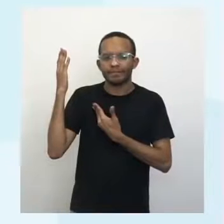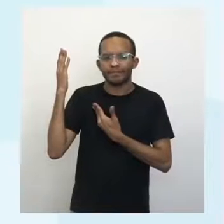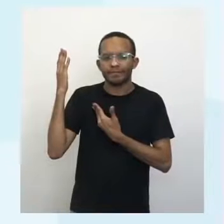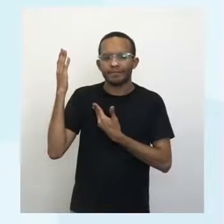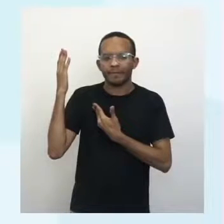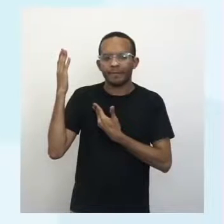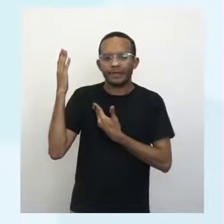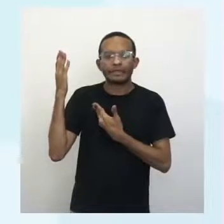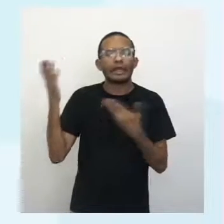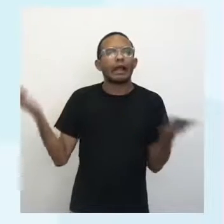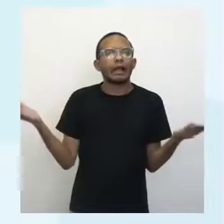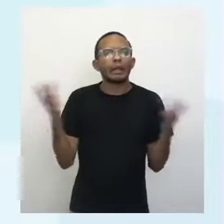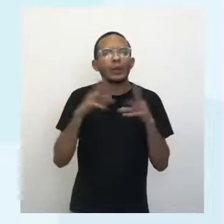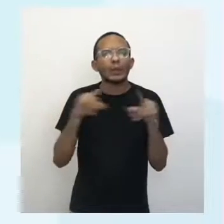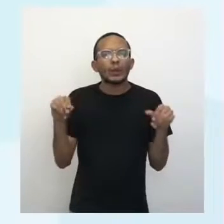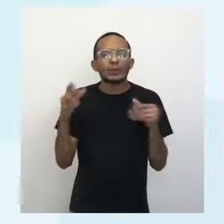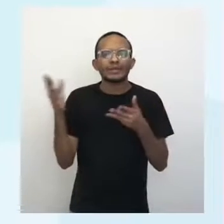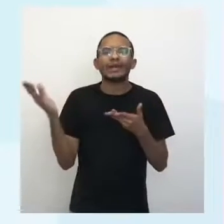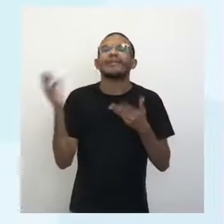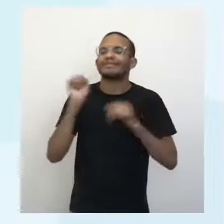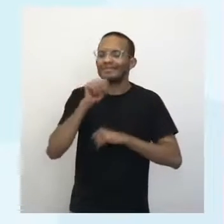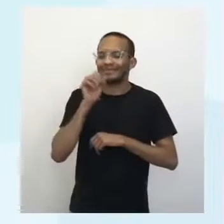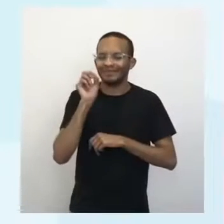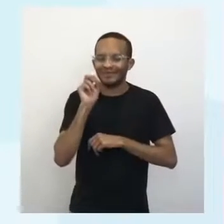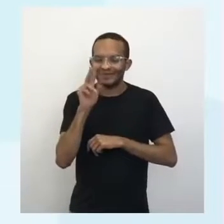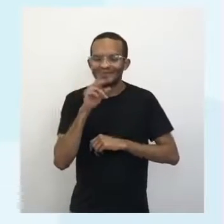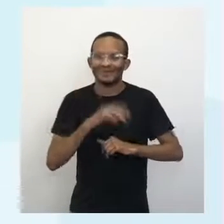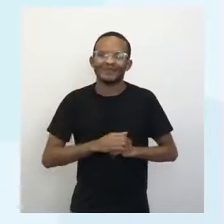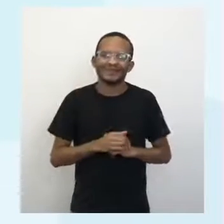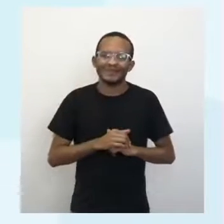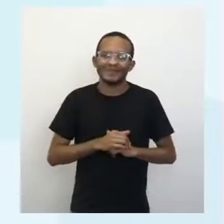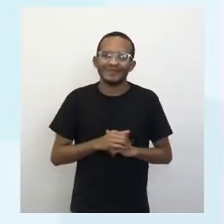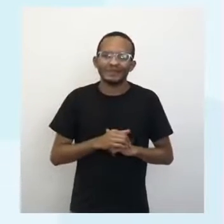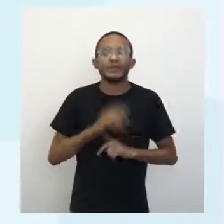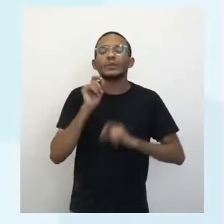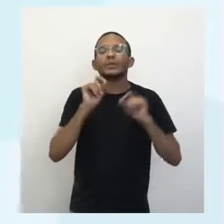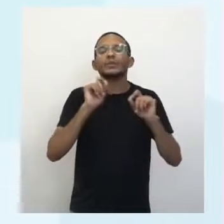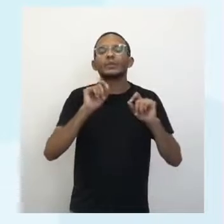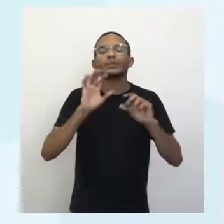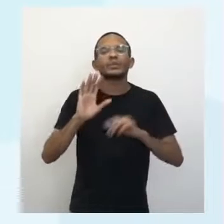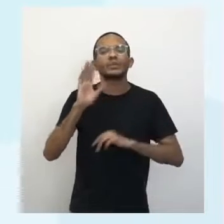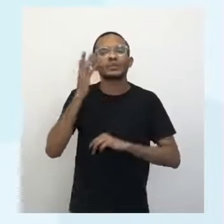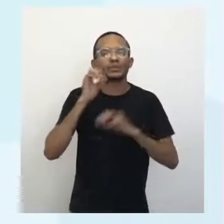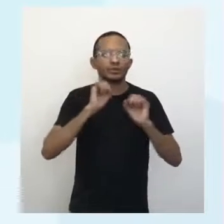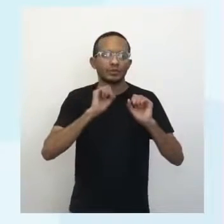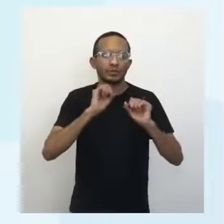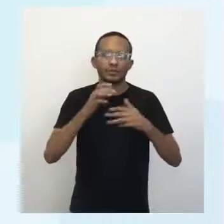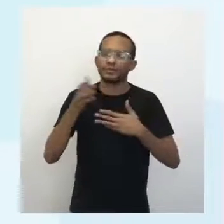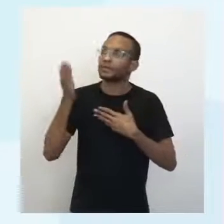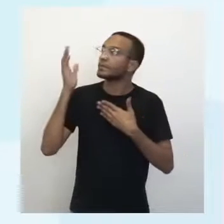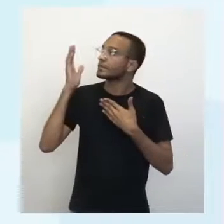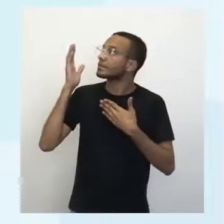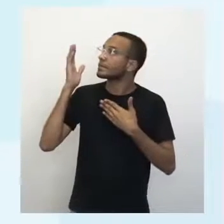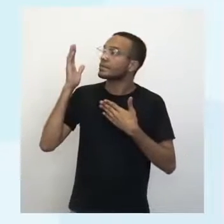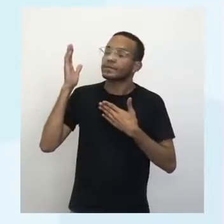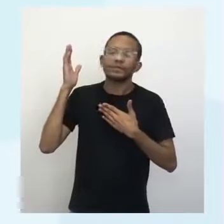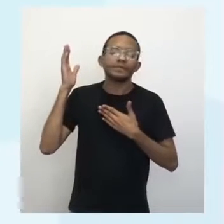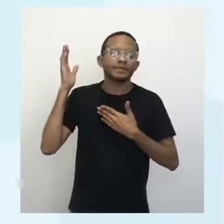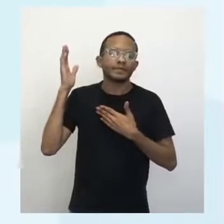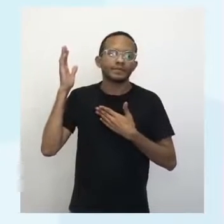Cadê o negócio que estava aqui? Ah, bom. O que pode acontecer com ela? Olha aí, ó.